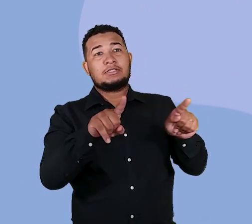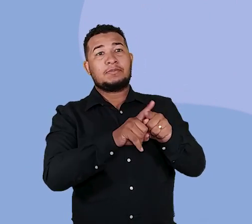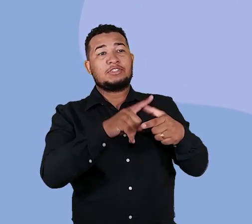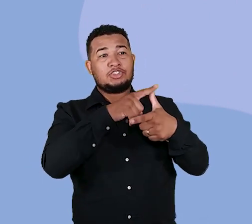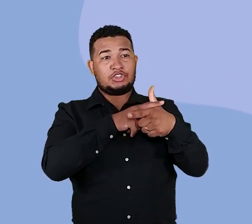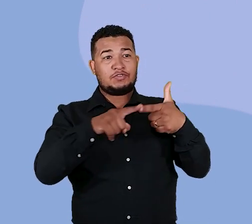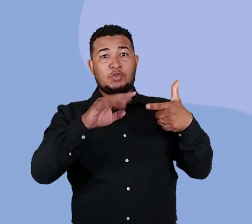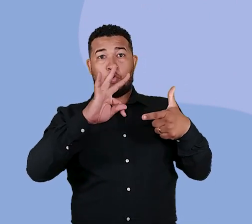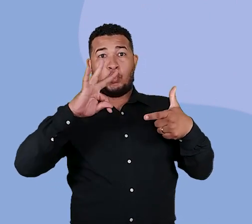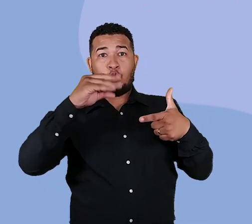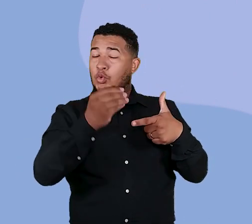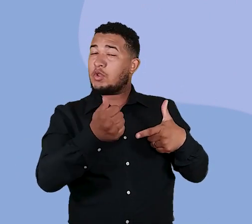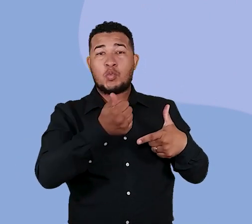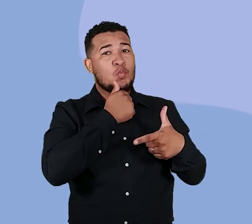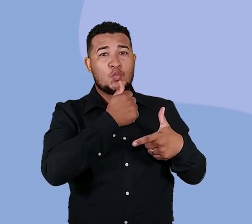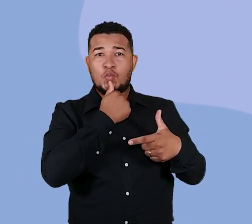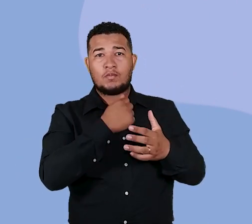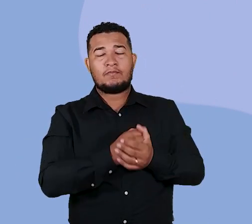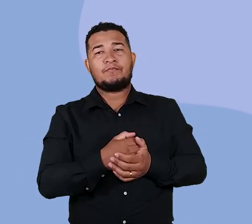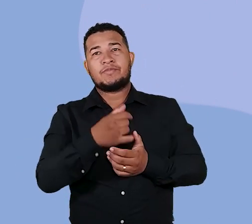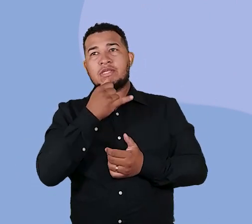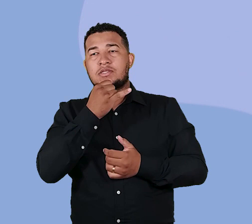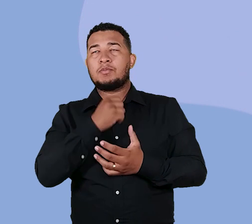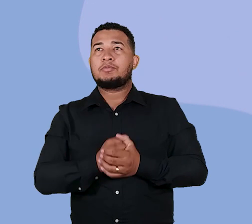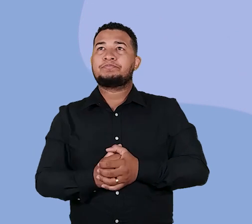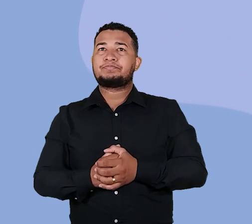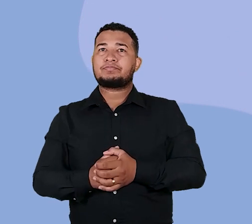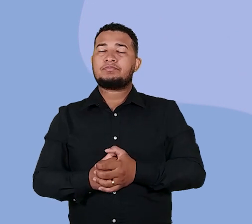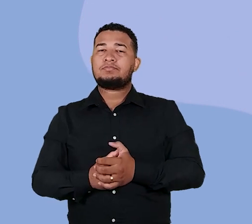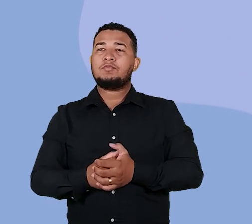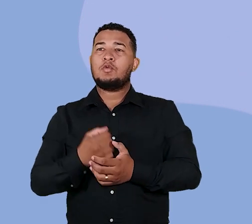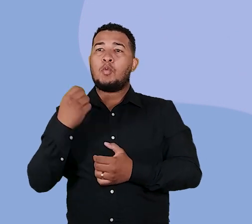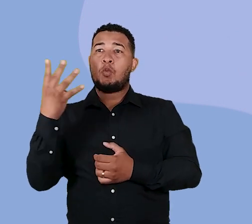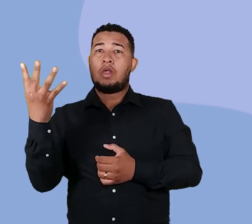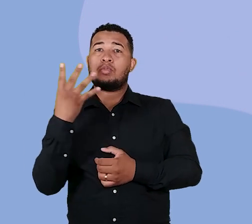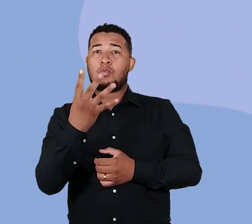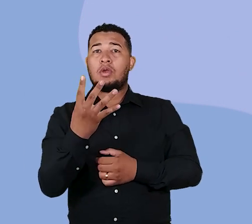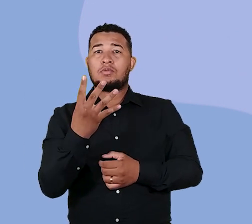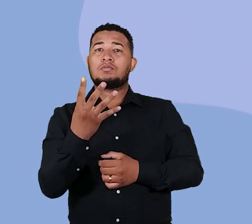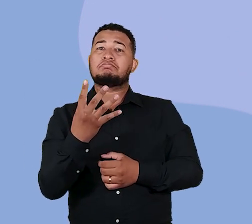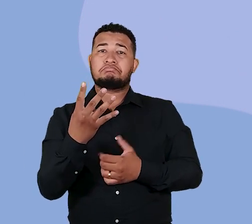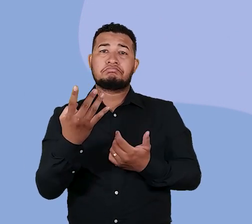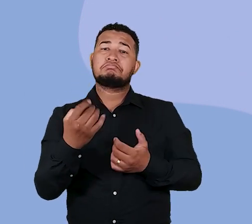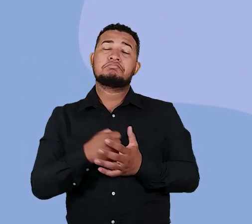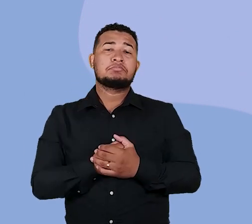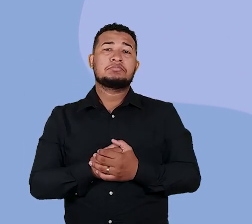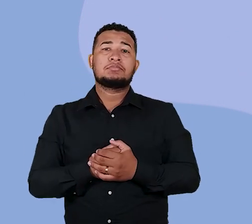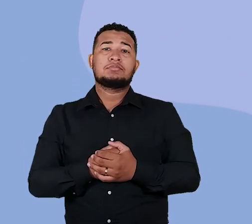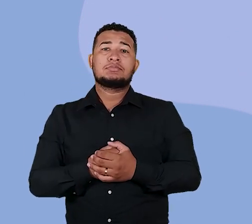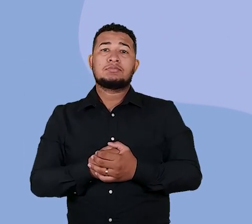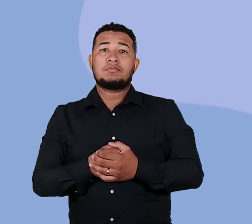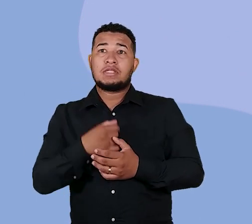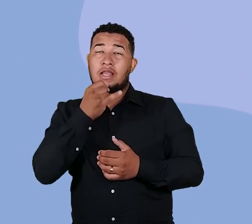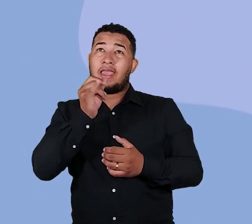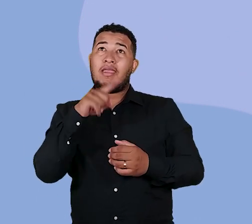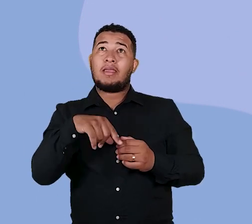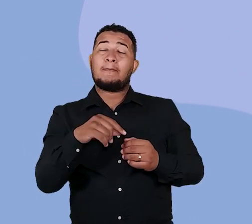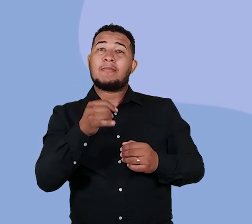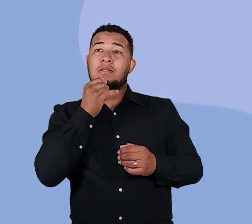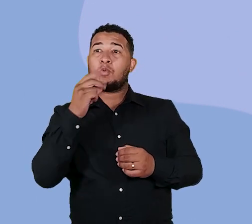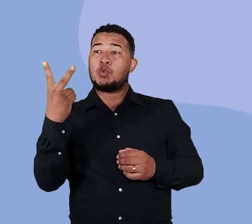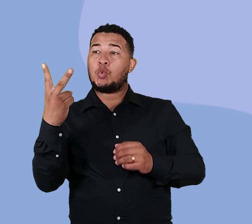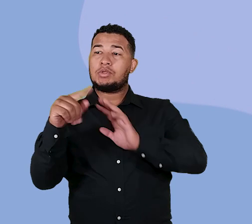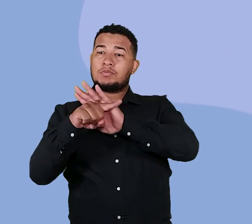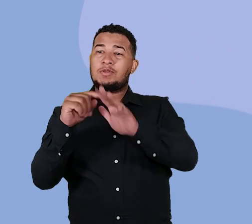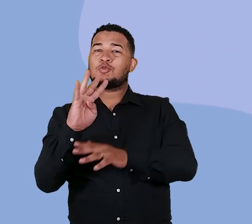em toda divisão. Exemplo, 2 menos 4. Isso aí vai dar menos 2. E menos 2 não é um